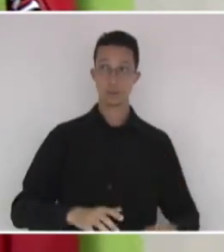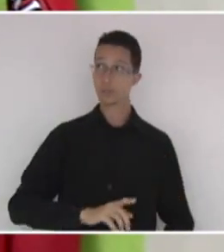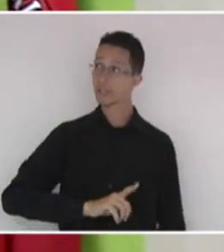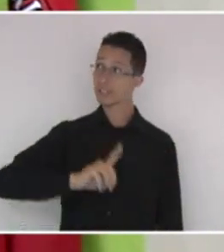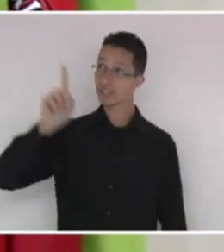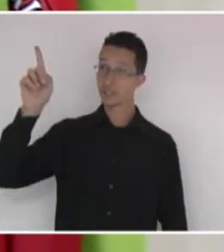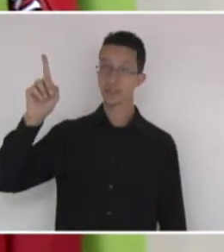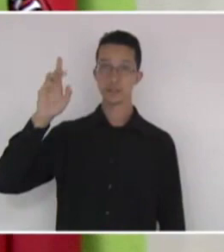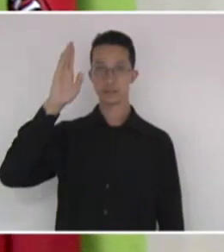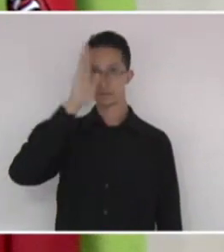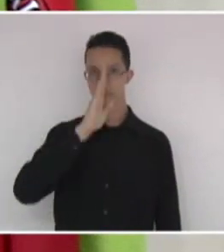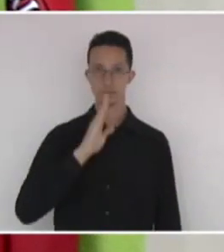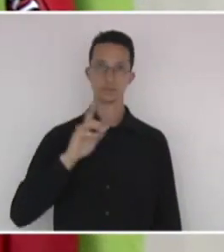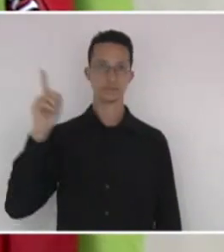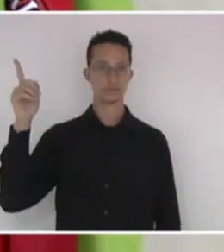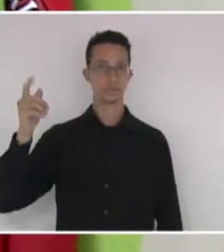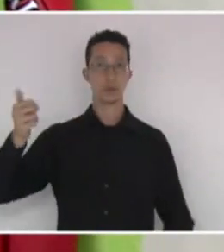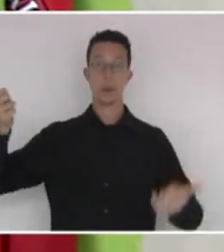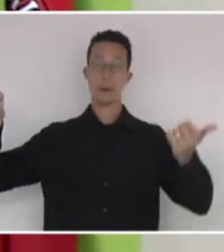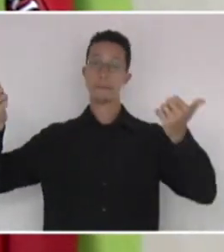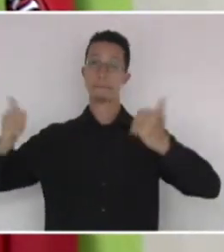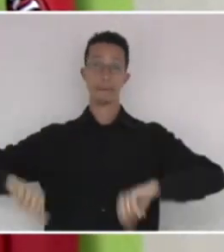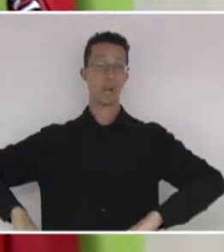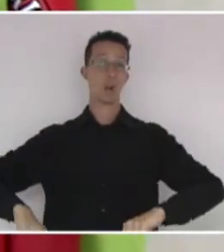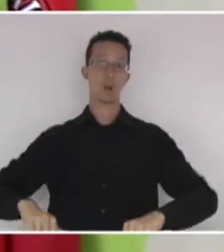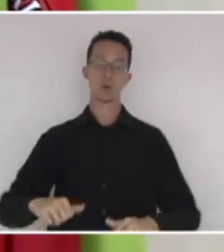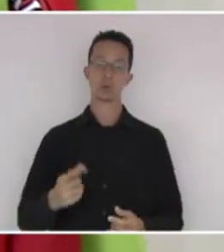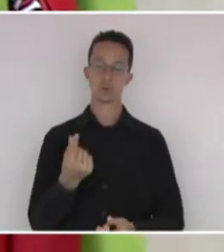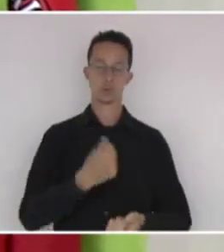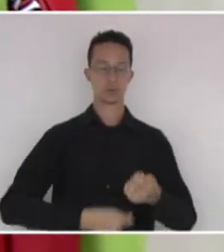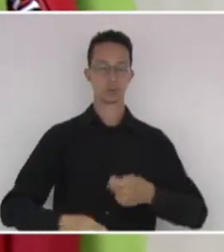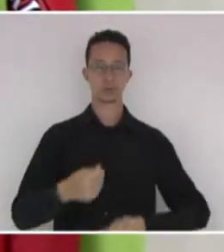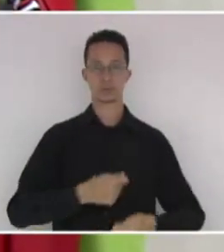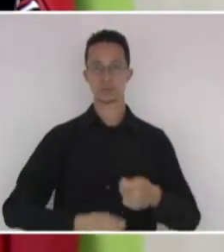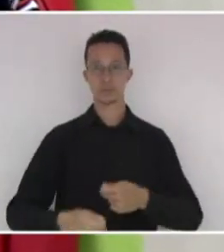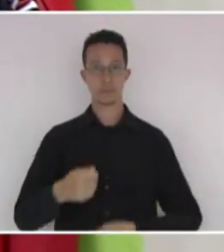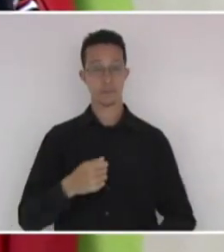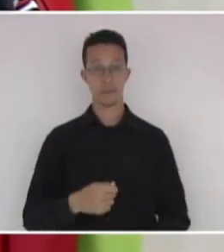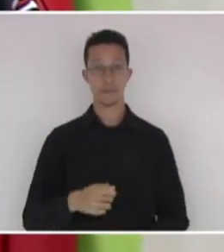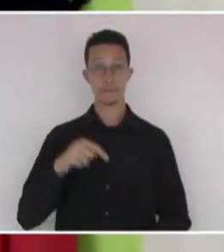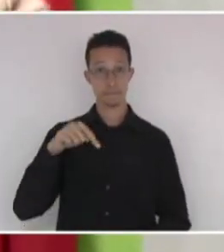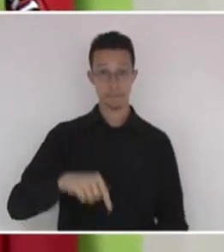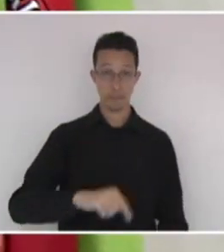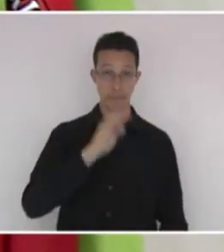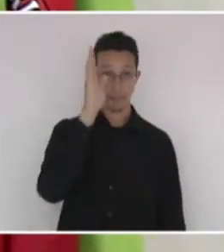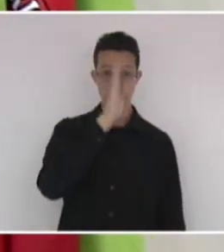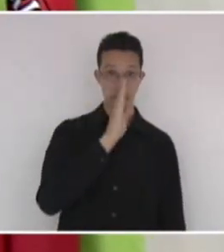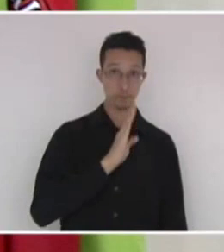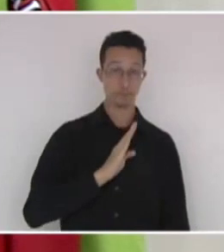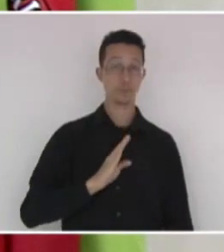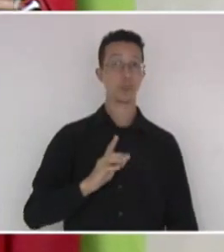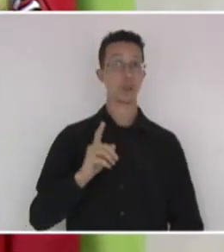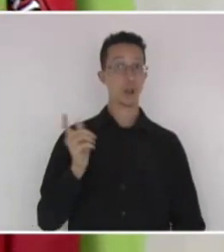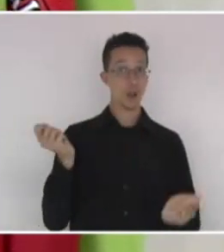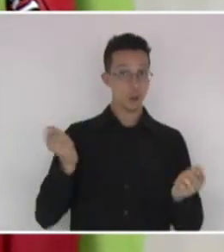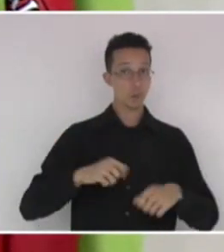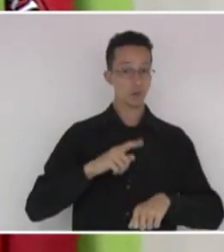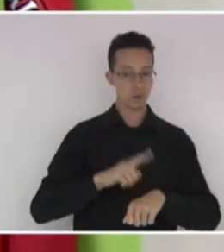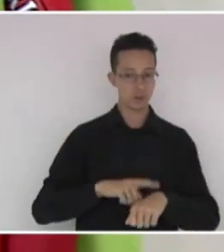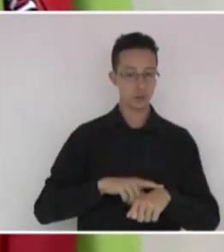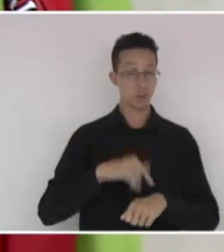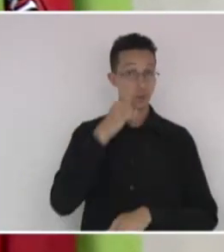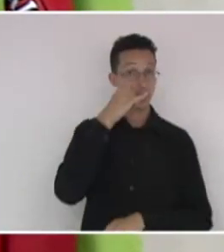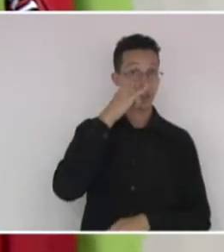a quebradeira econômica, e disse que nós, o Brasil, ainda estávamos em tempo de evitar de fazer